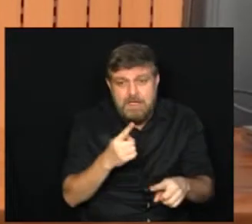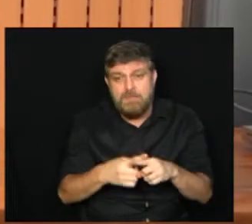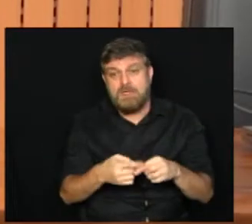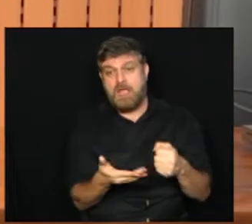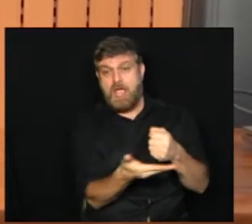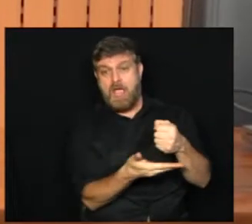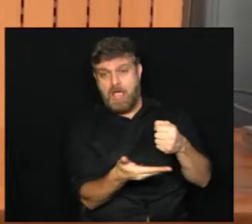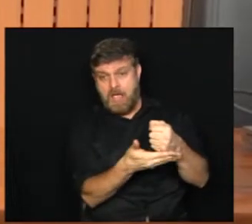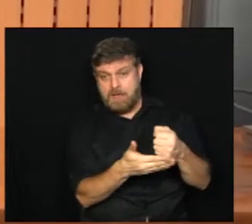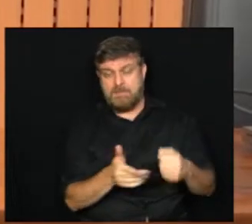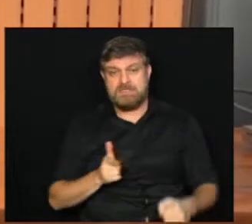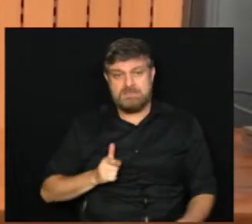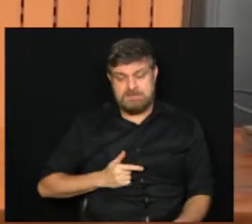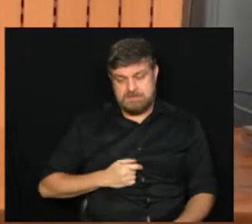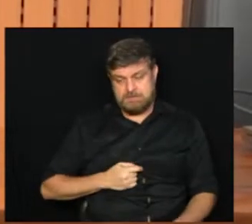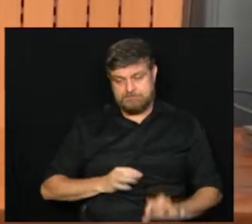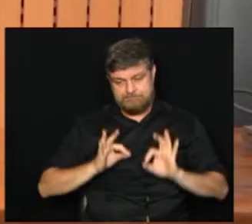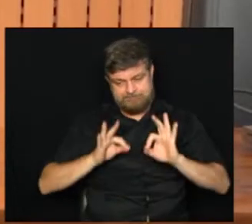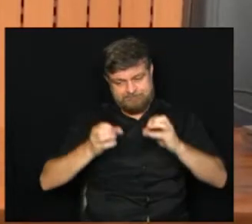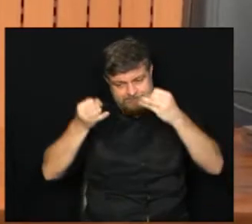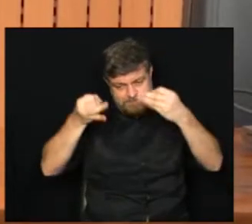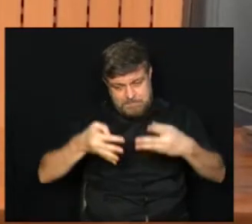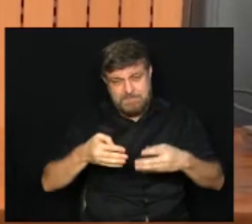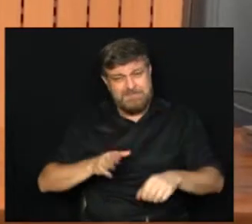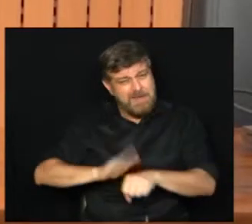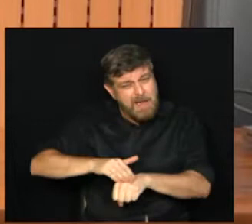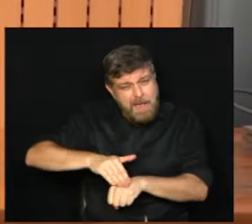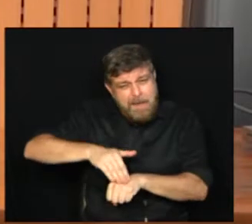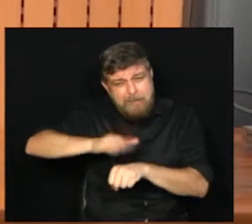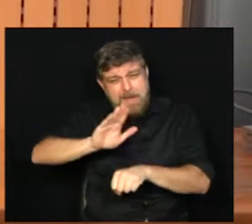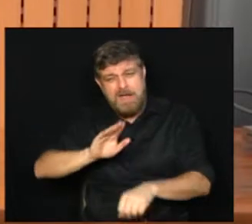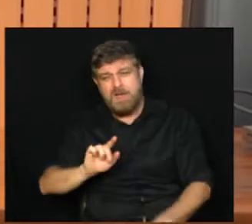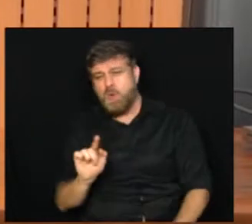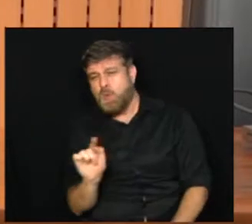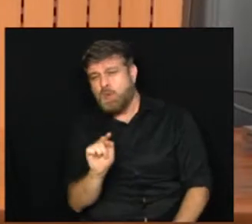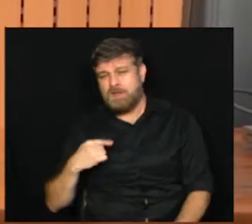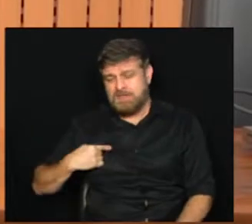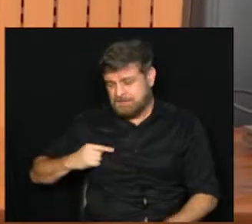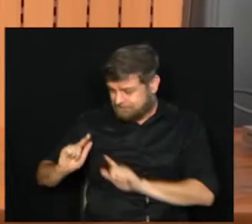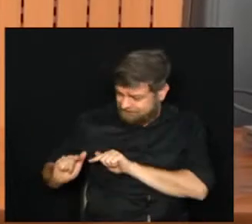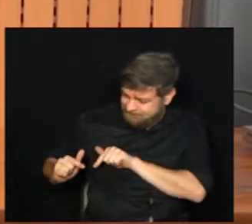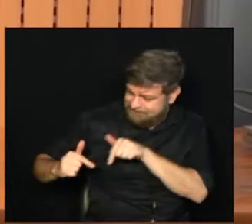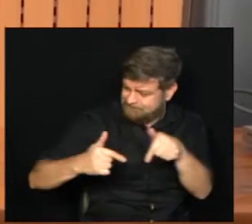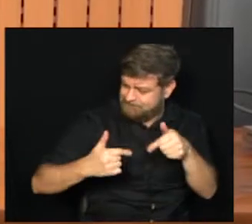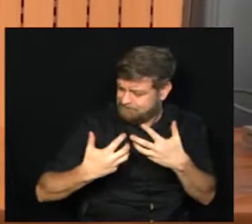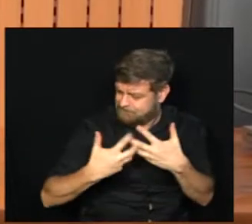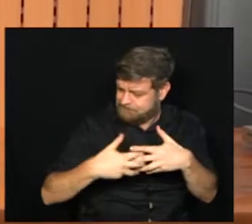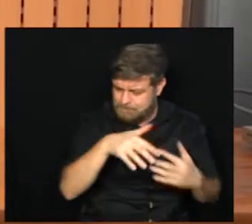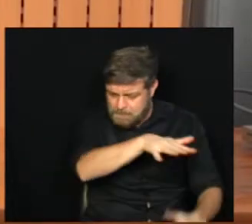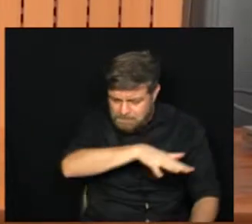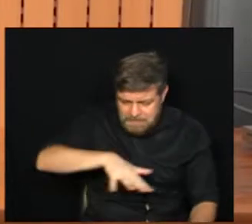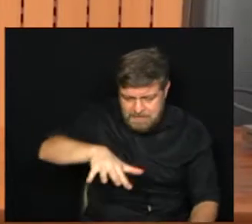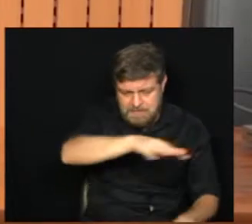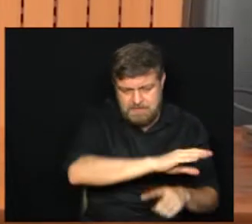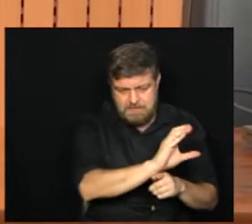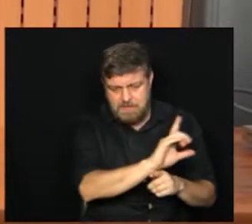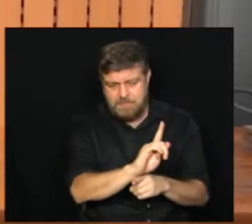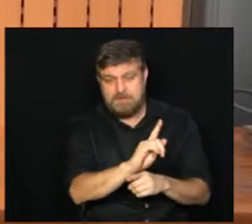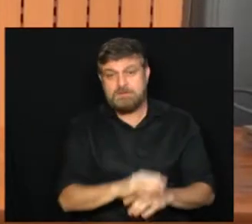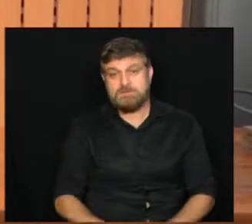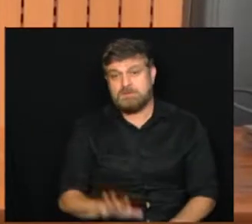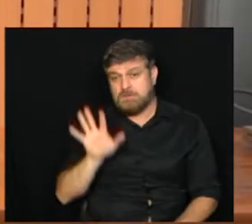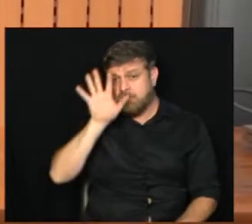e justifica ainda mais esta ação efetiva no território. O Tiago está pedindo para